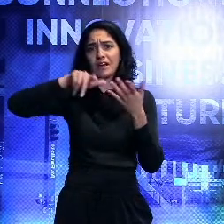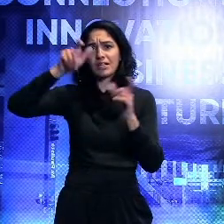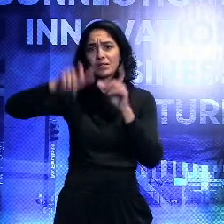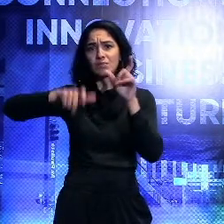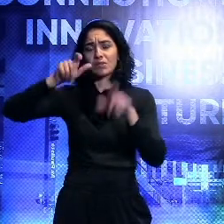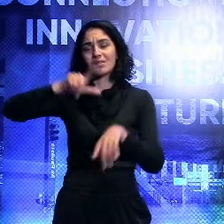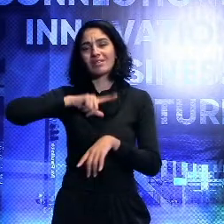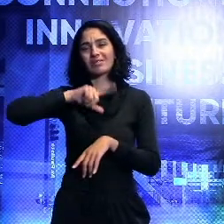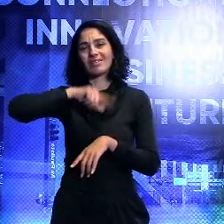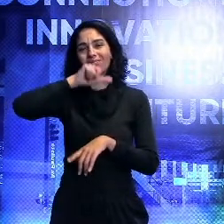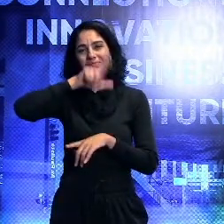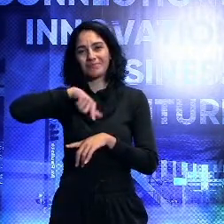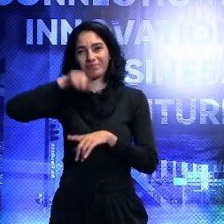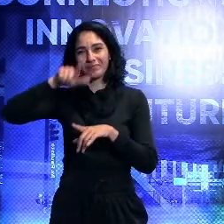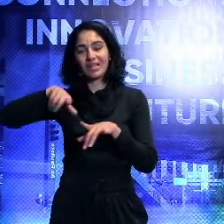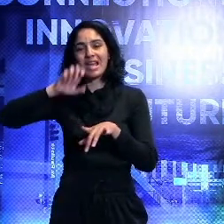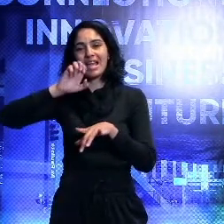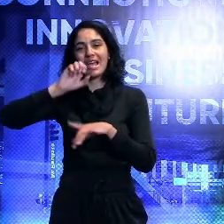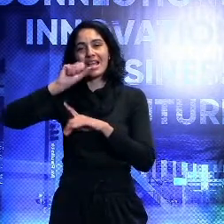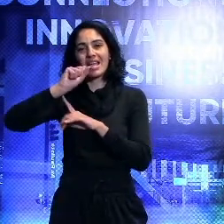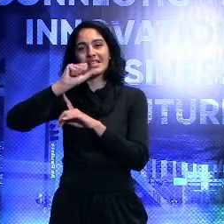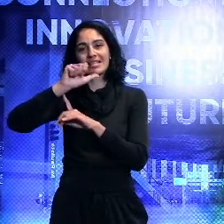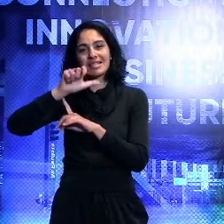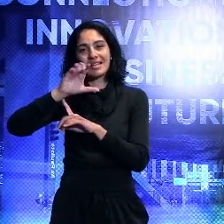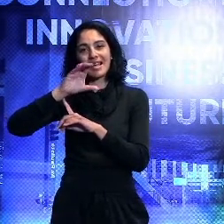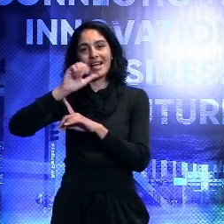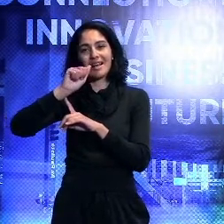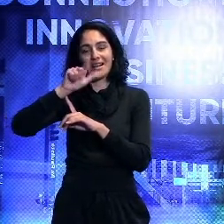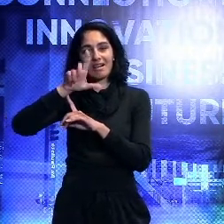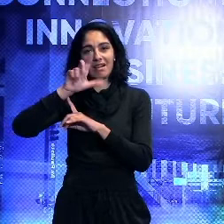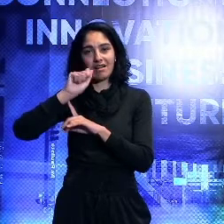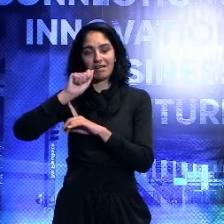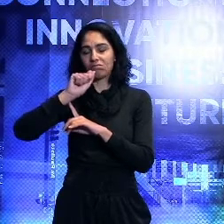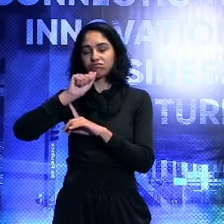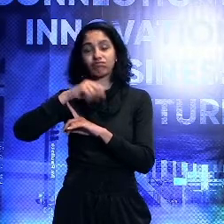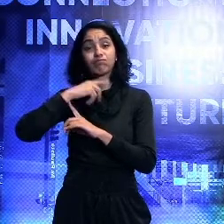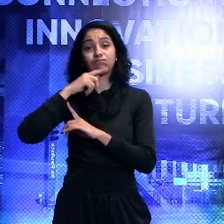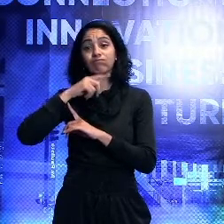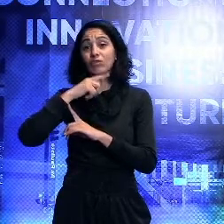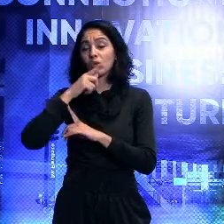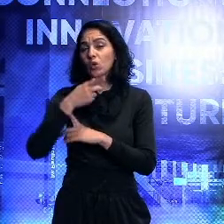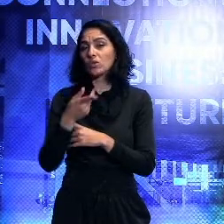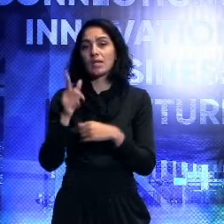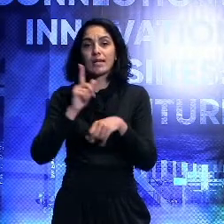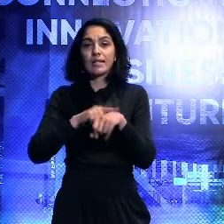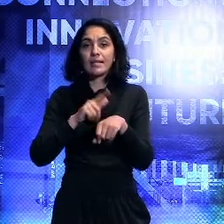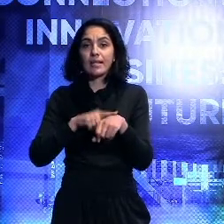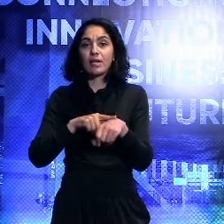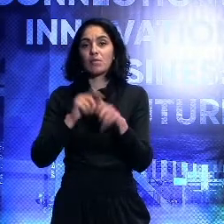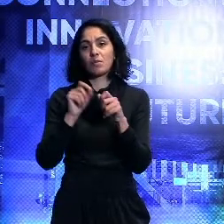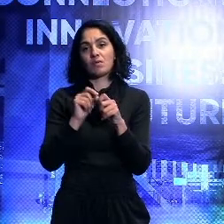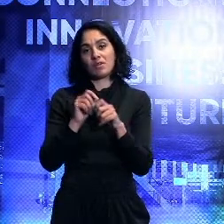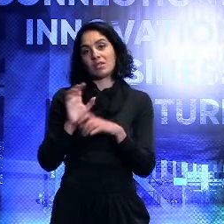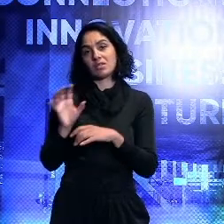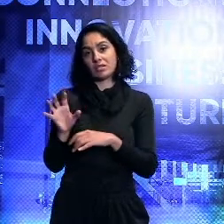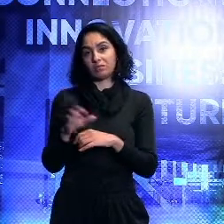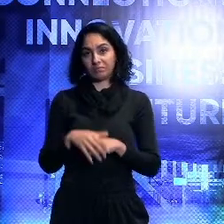escala, porque mesmo que você tenha orçamento para fazer essas entrevistas, você não consegue ter tempo para fazer isso,